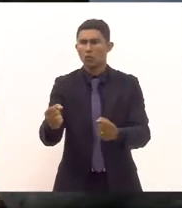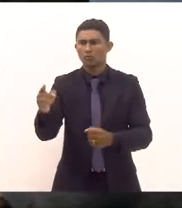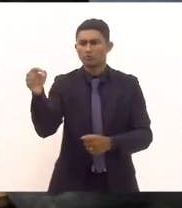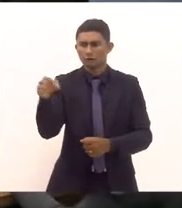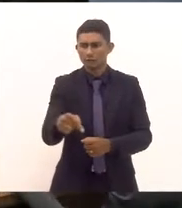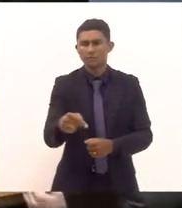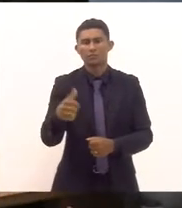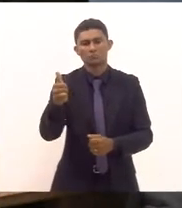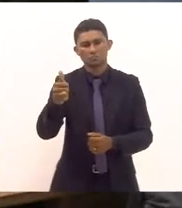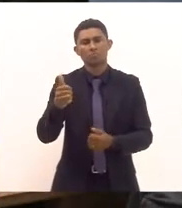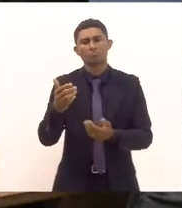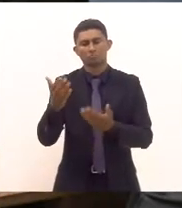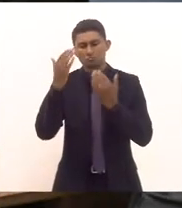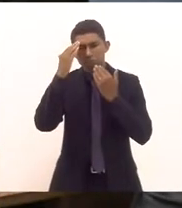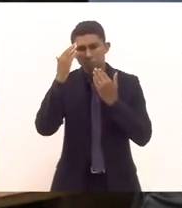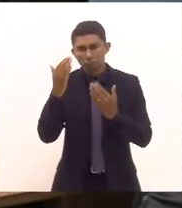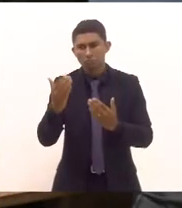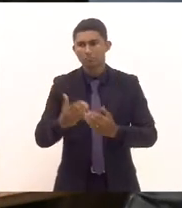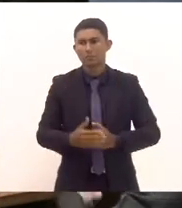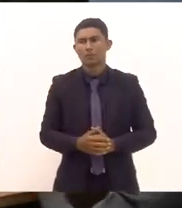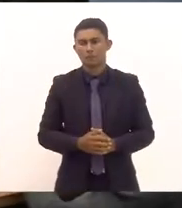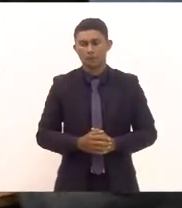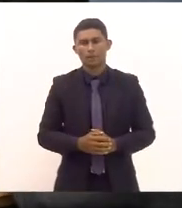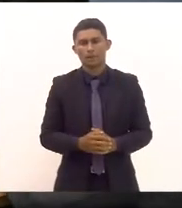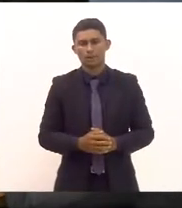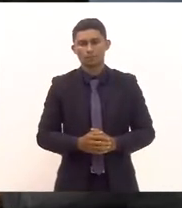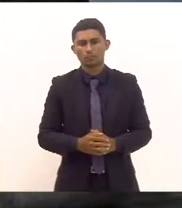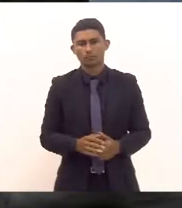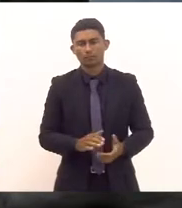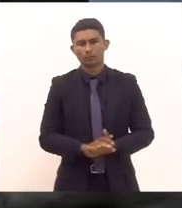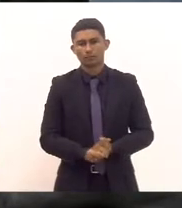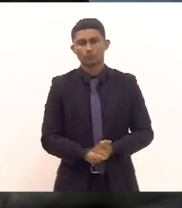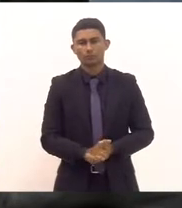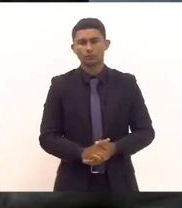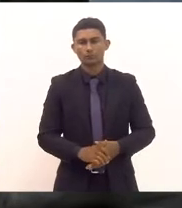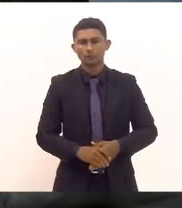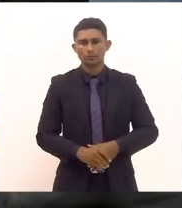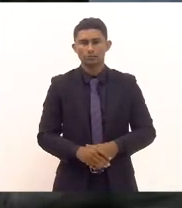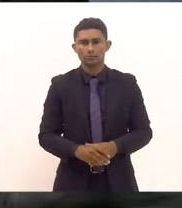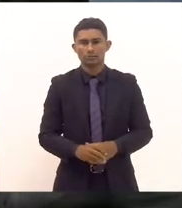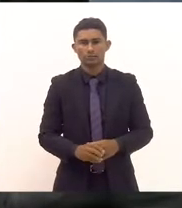essa nossa homenagem E aí